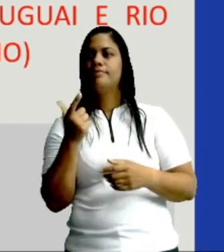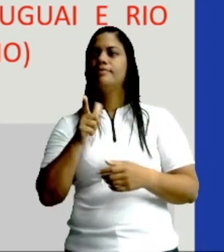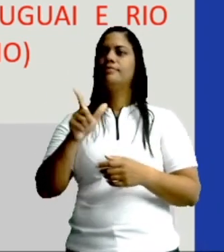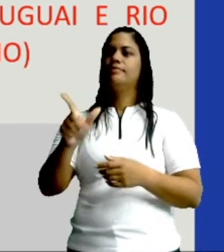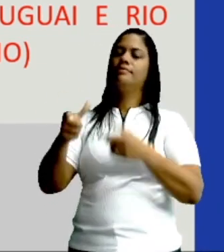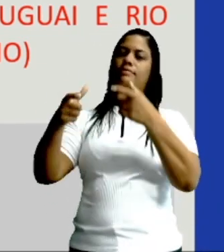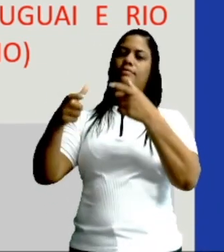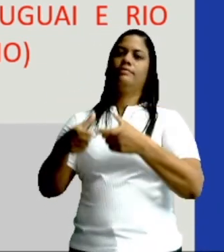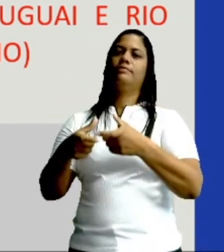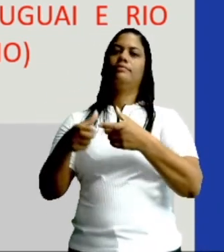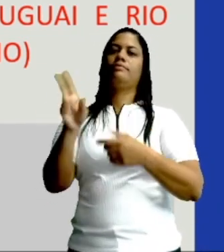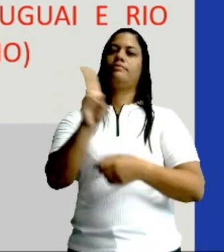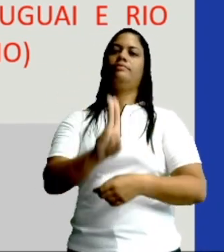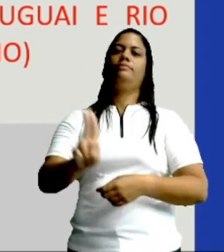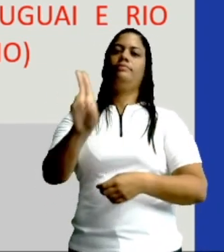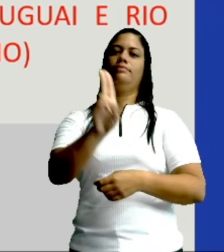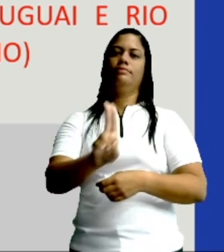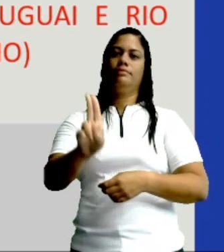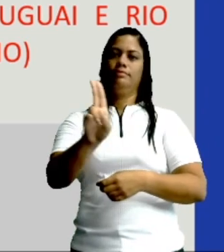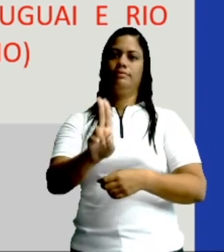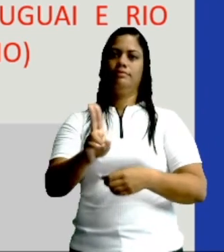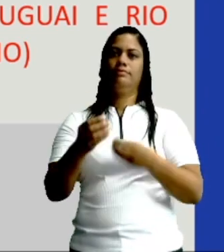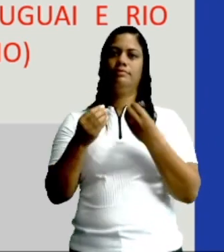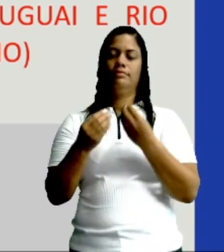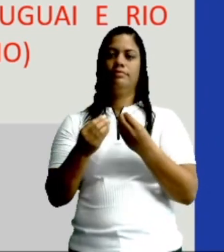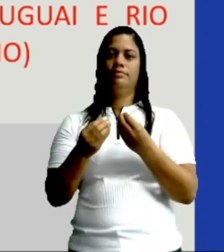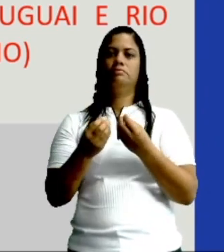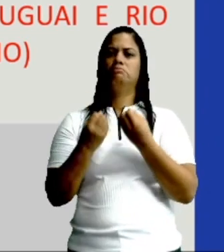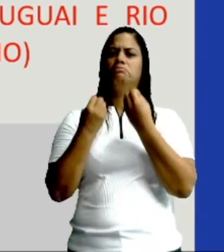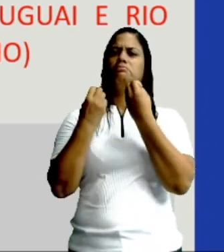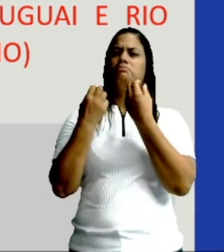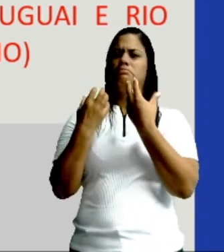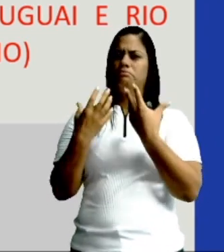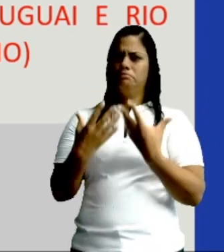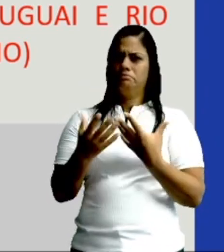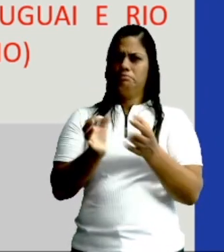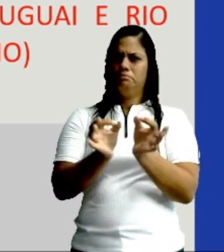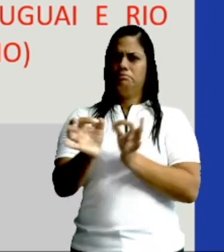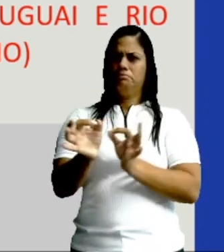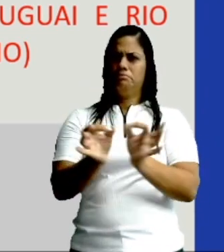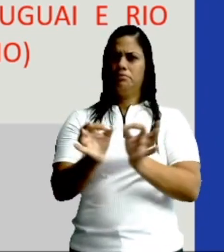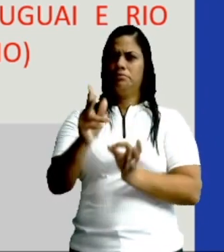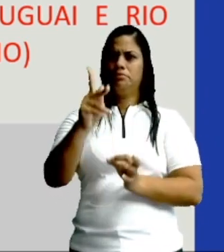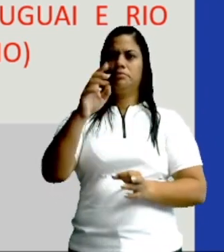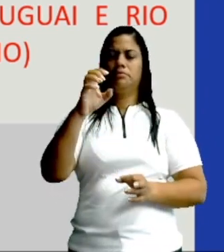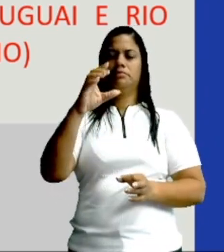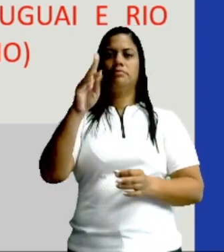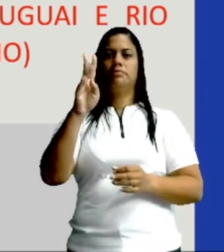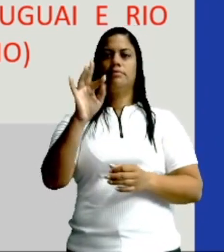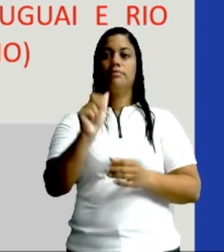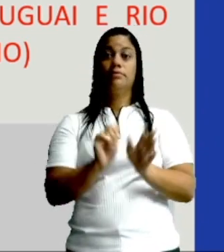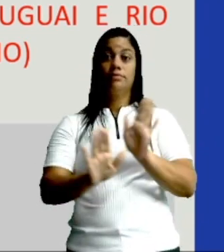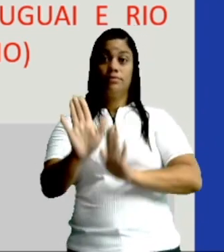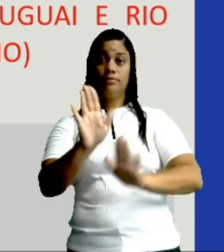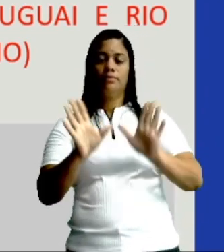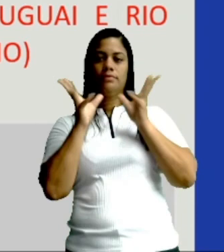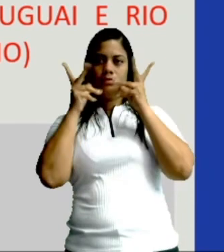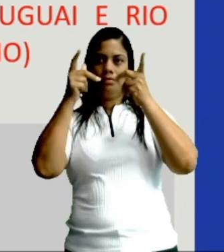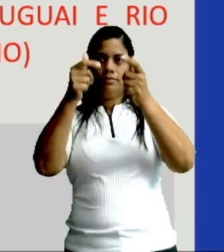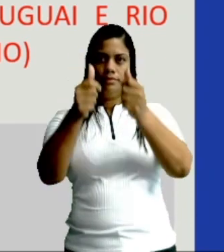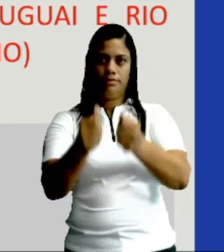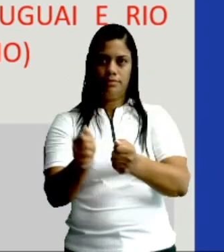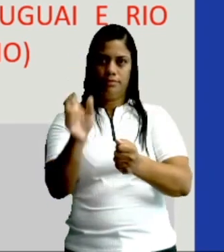úmidos. Essa é utilizada como uma ótima pastagem na pecuária. Os dois tipos de vegetações